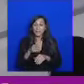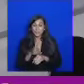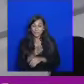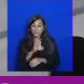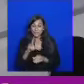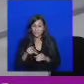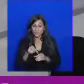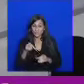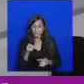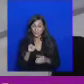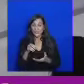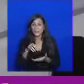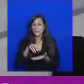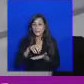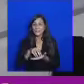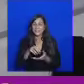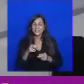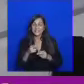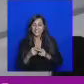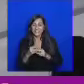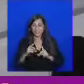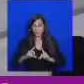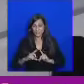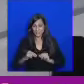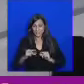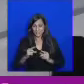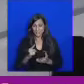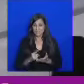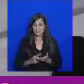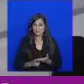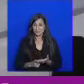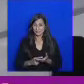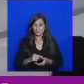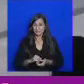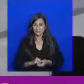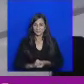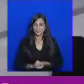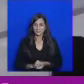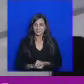sorteio através da Central da Caixa em Brasília.